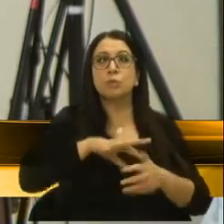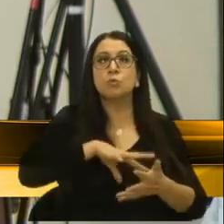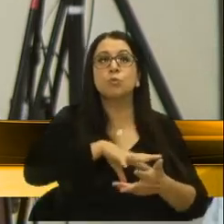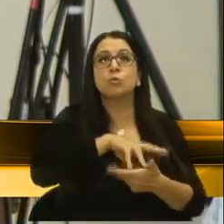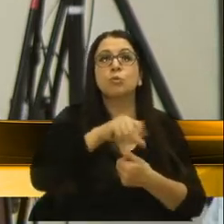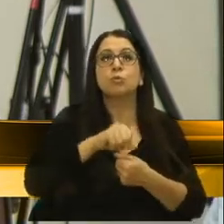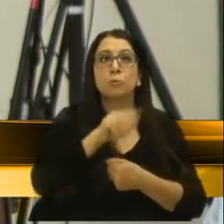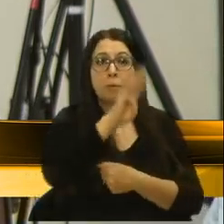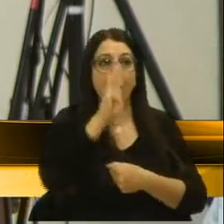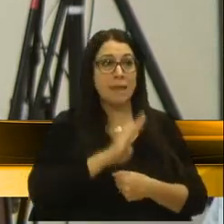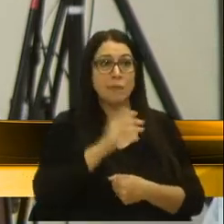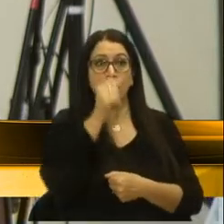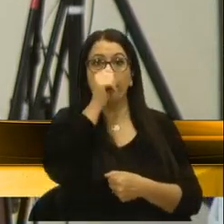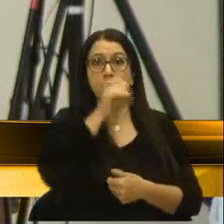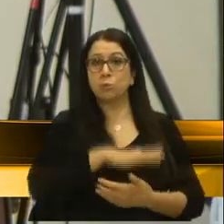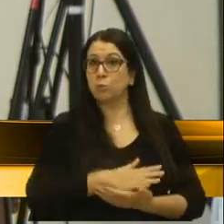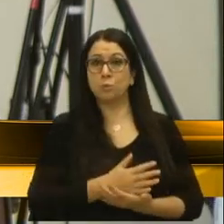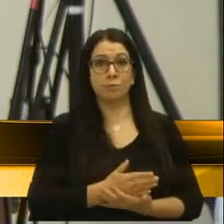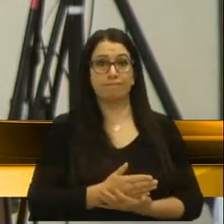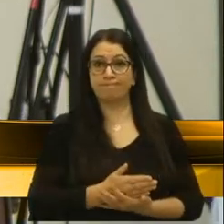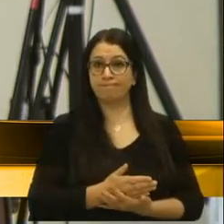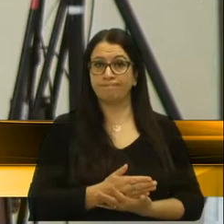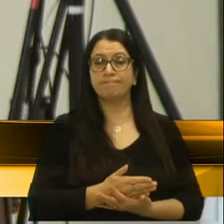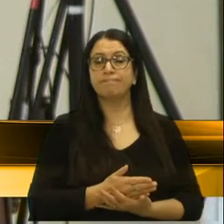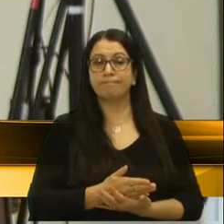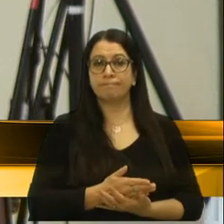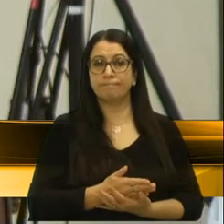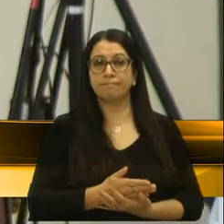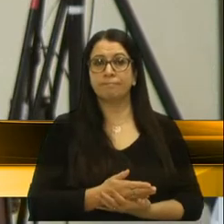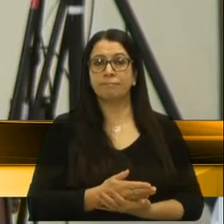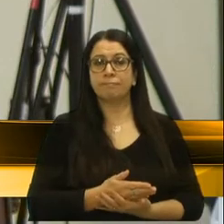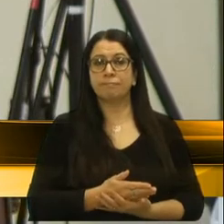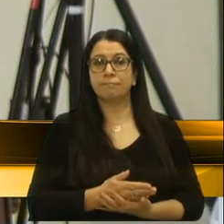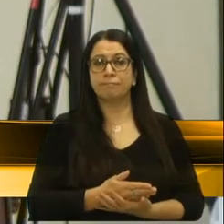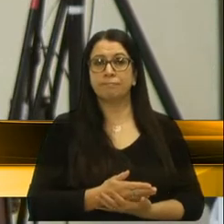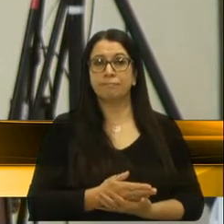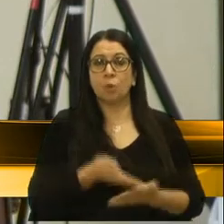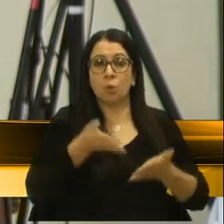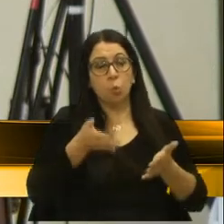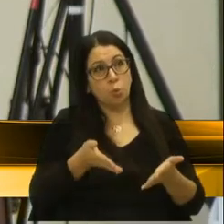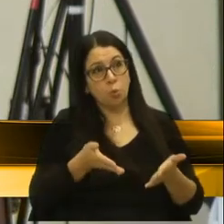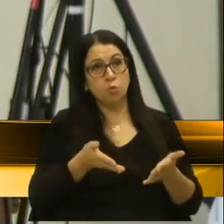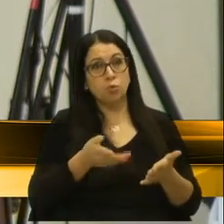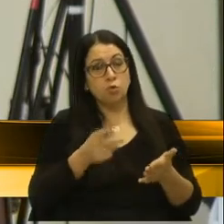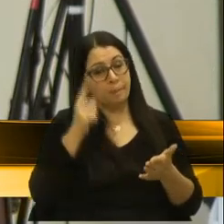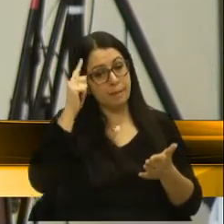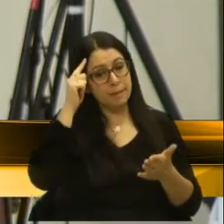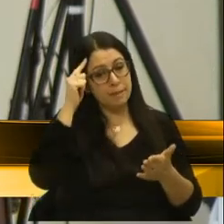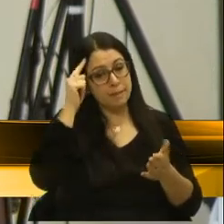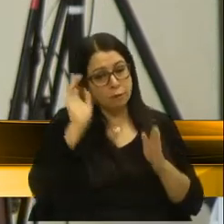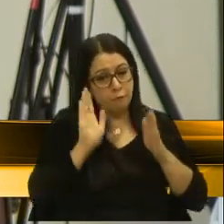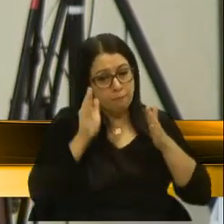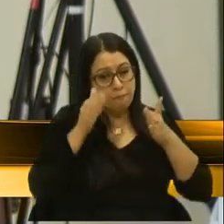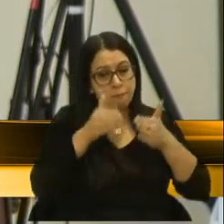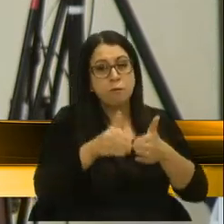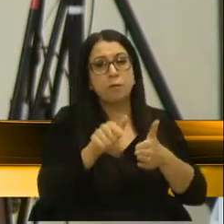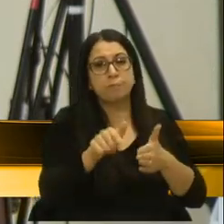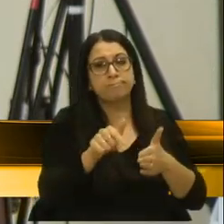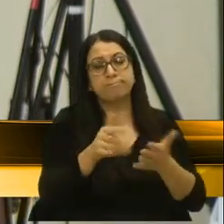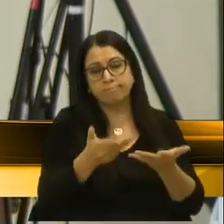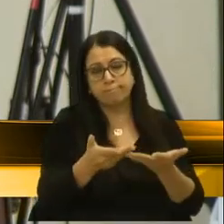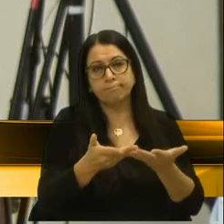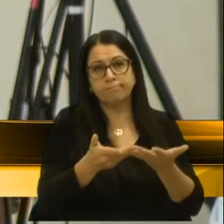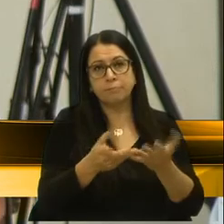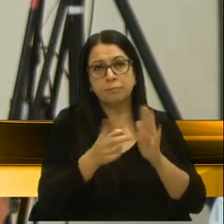coisa absurda. E hoje, assim, focando em relação, né, a